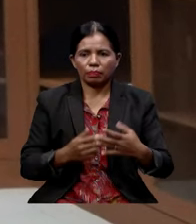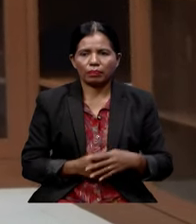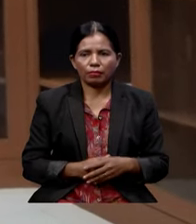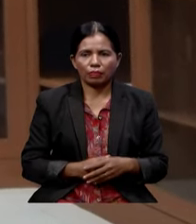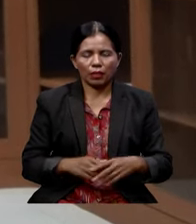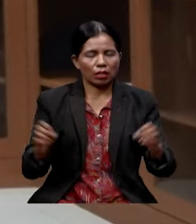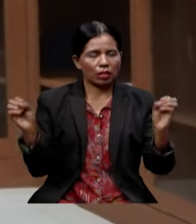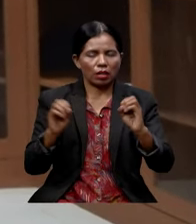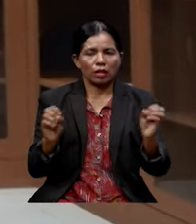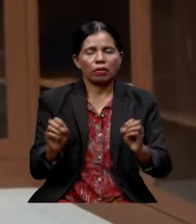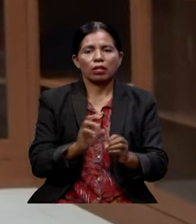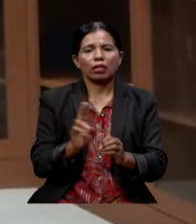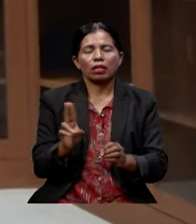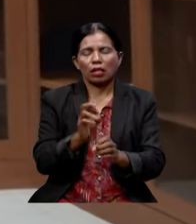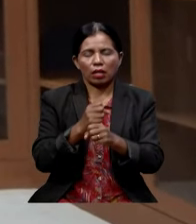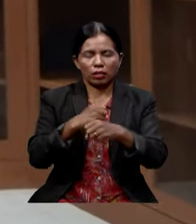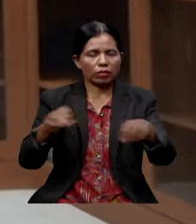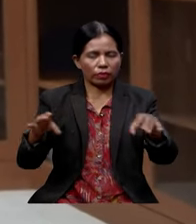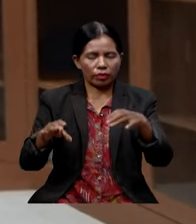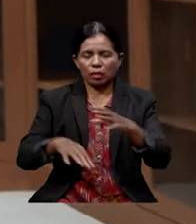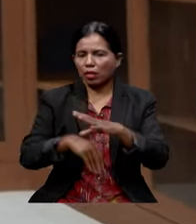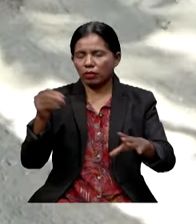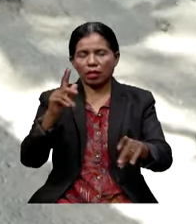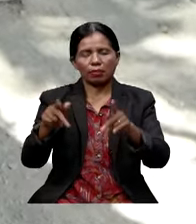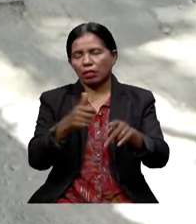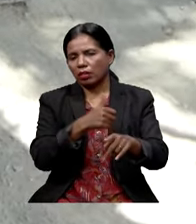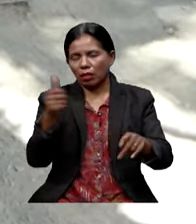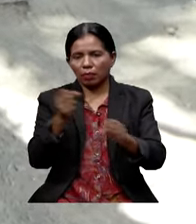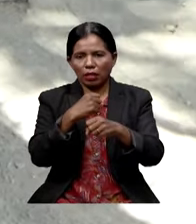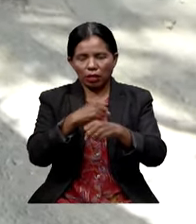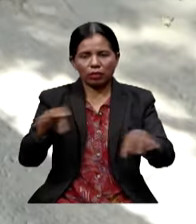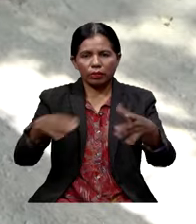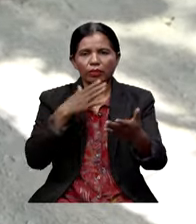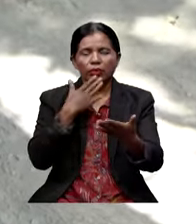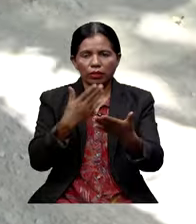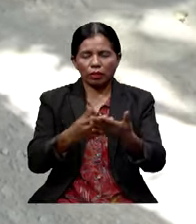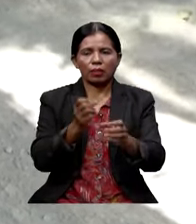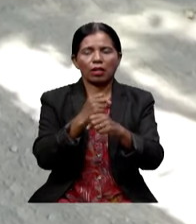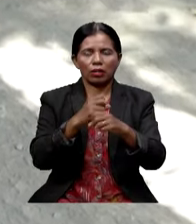lá cuicar, então, pronto, sai dia, para a Marcelo, para ele para cair, ali dia, quando vai finalizar a lais.